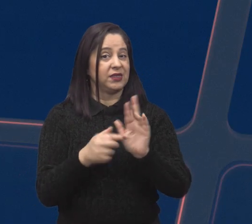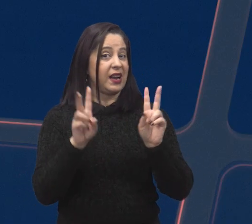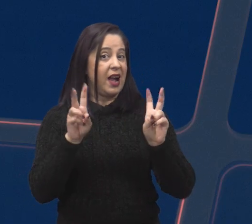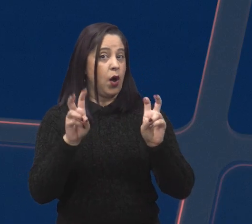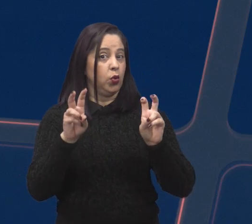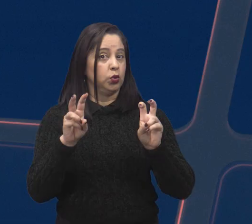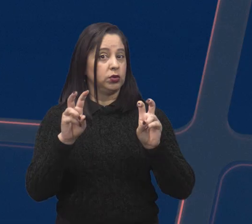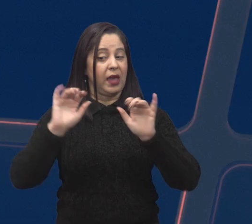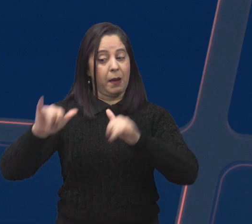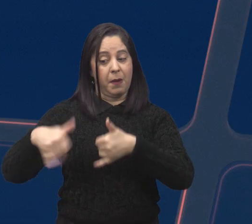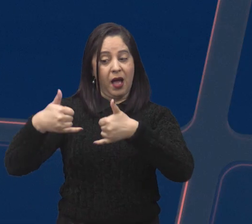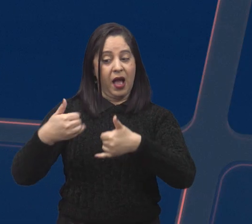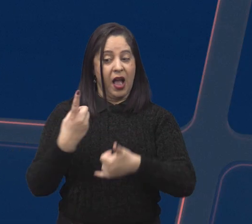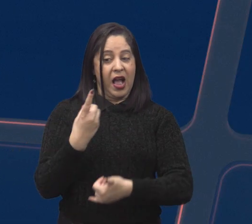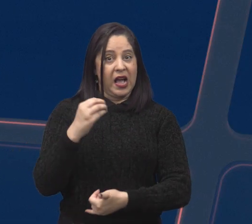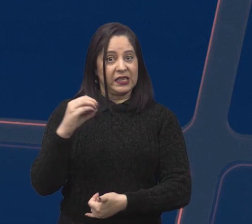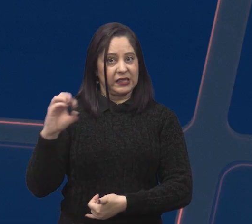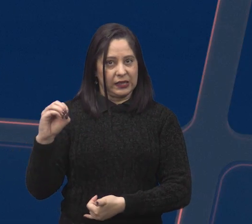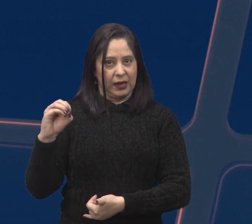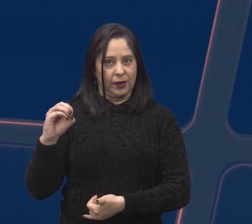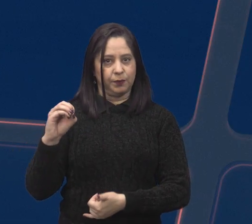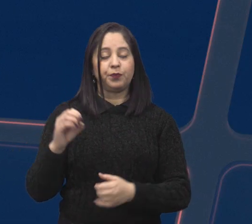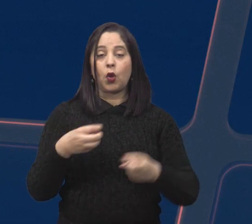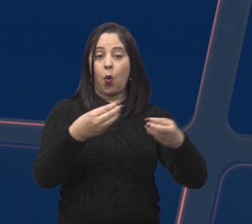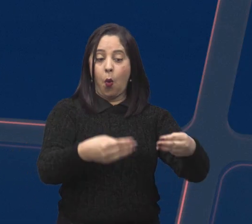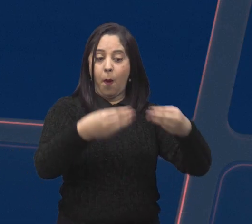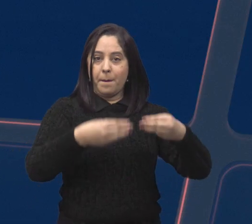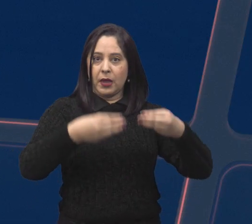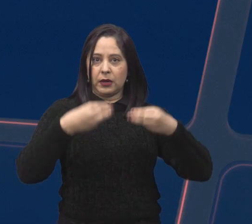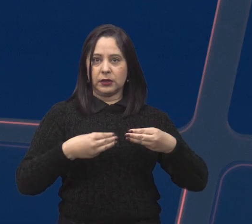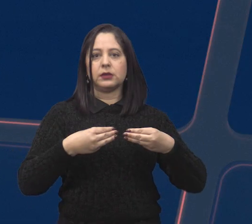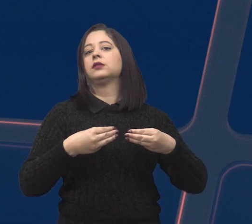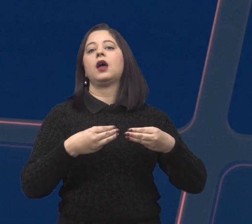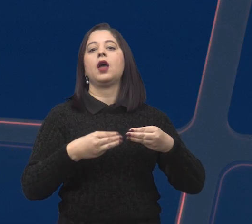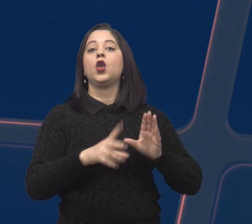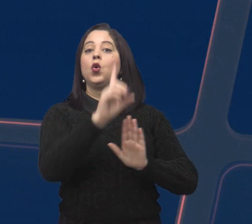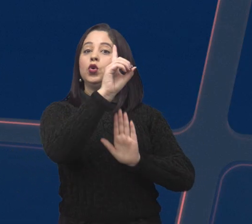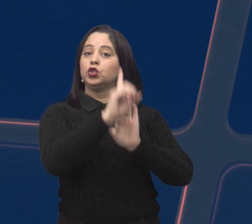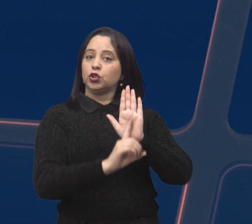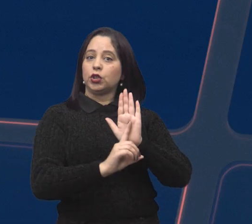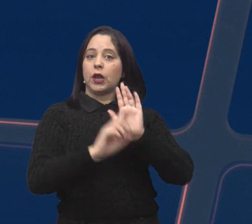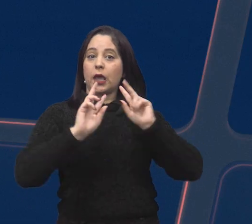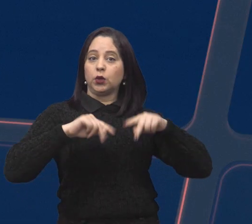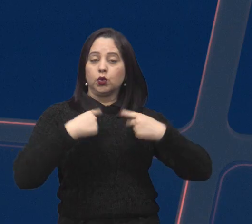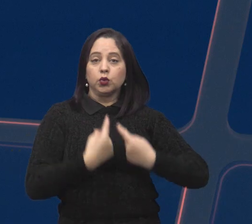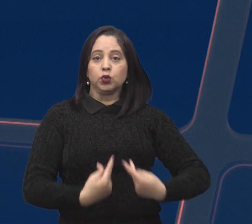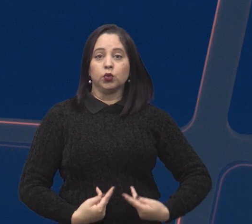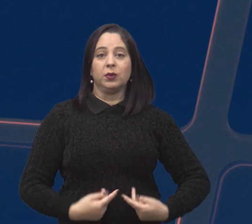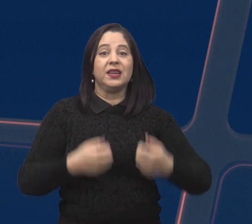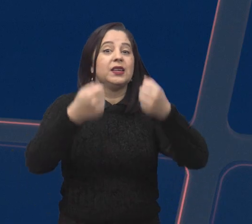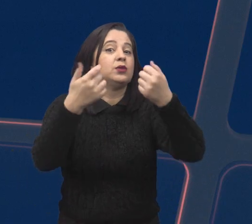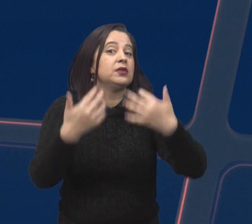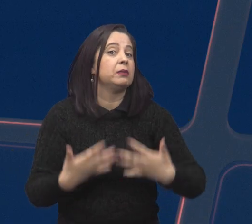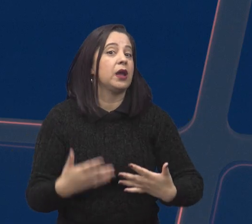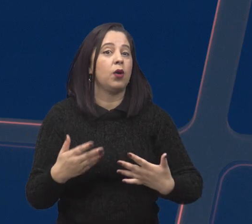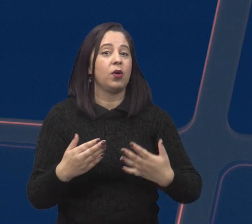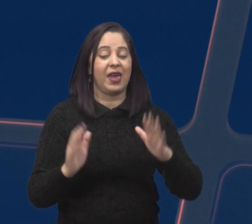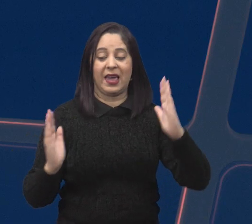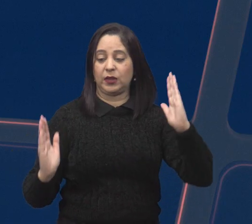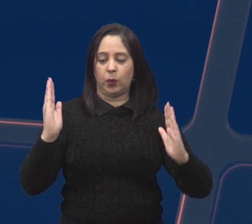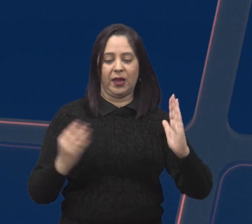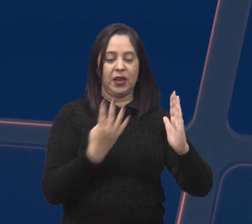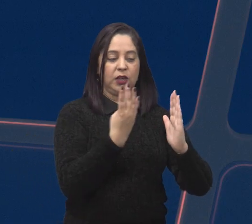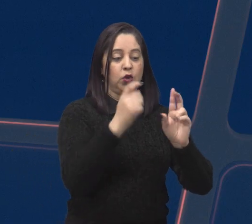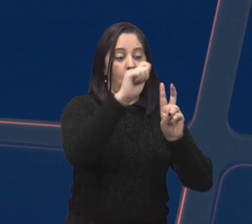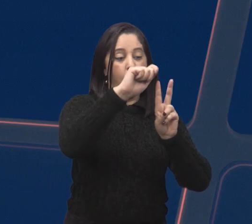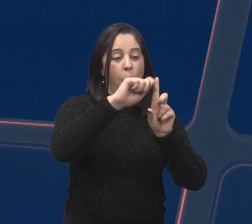Disque 100. De acordo com o Ministério dos Direitos Humanos e da Cidadania, nos primeiros 4 meses deste ano,